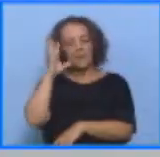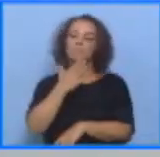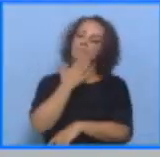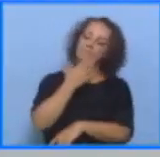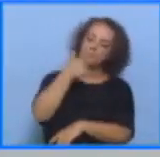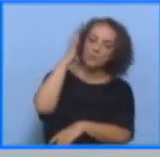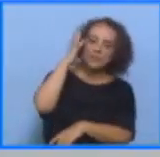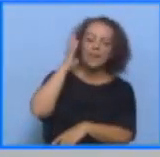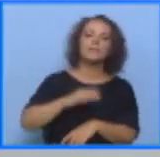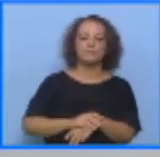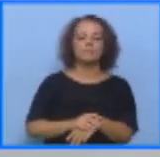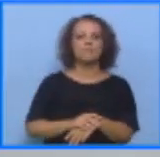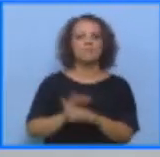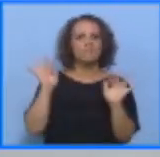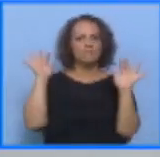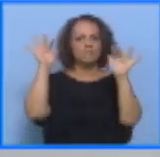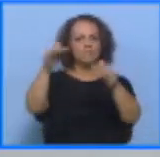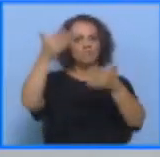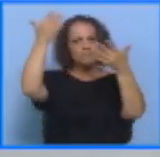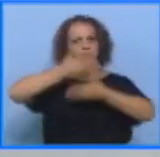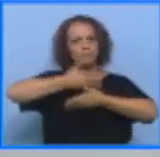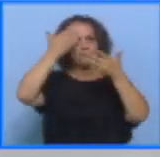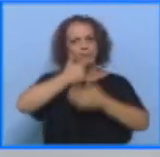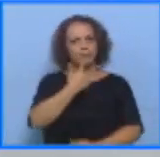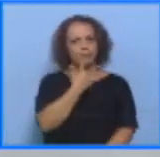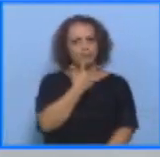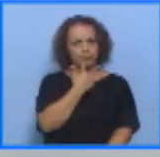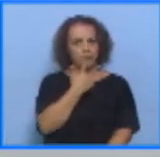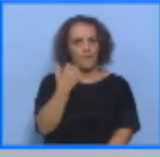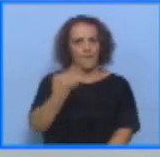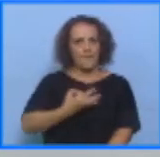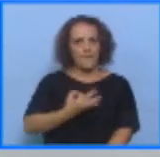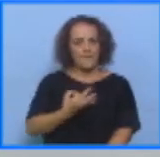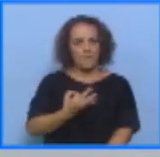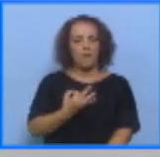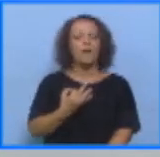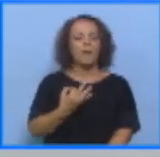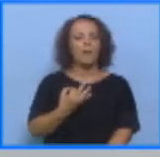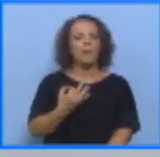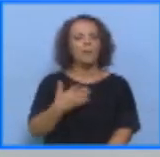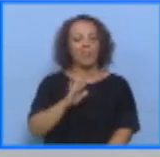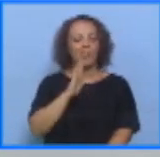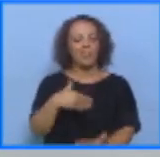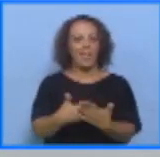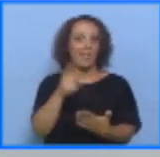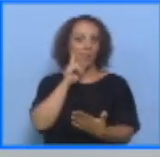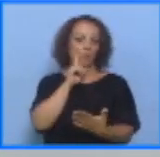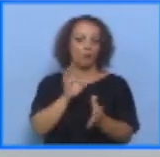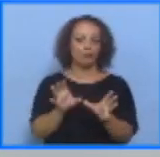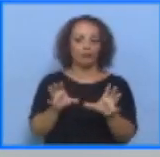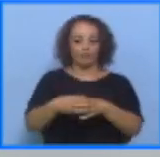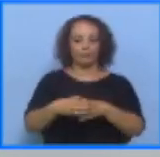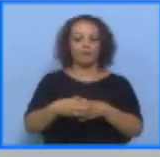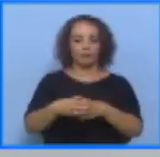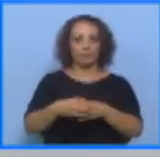foram muitos ali no Vietnã, mas é essencial para uma ordem religiosa que está presente